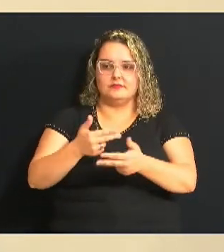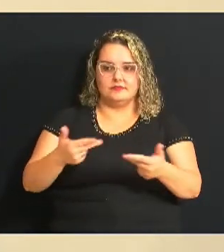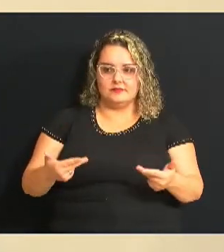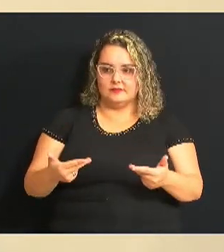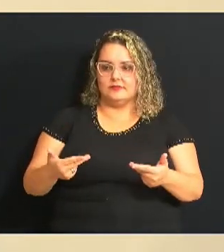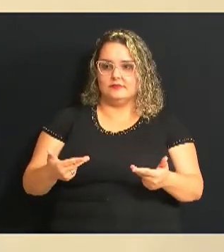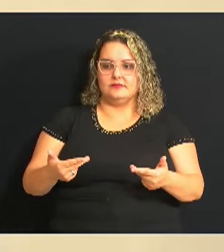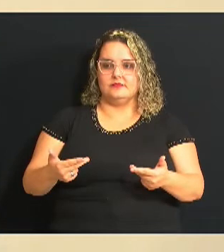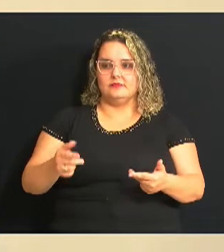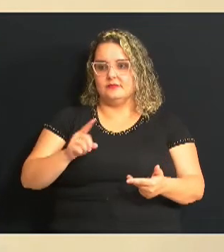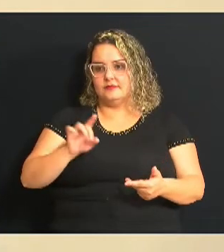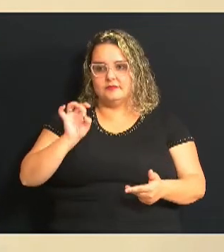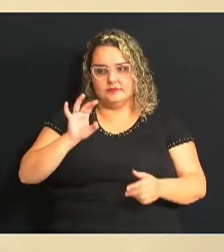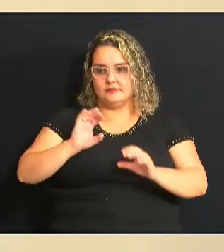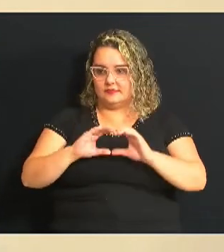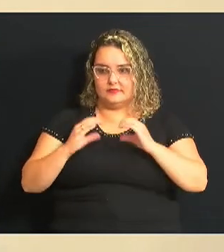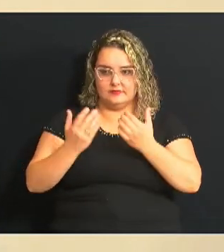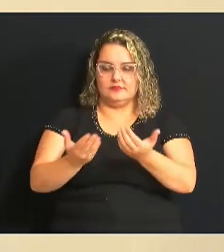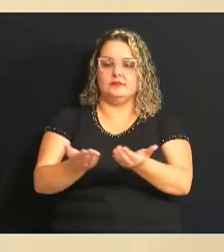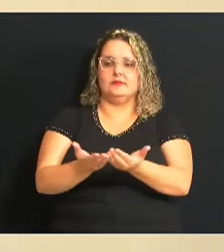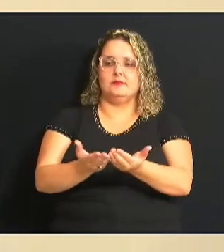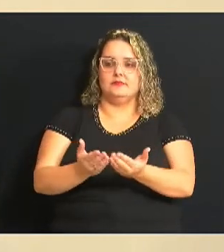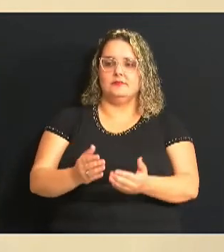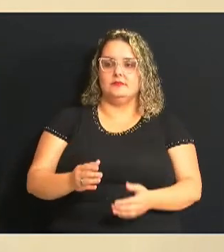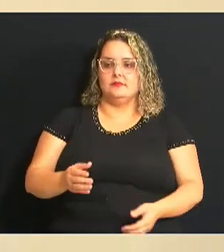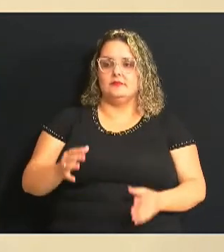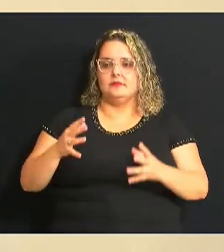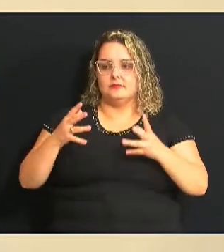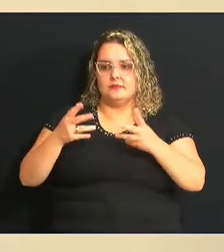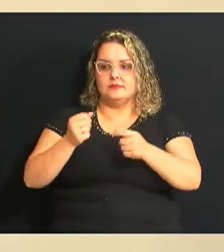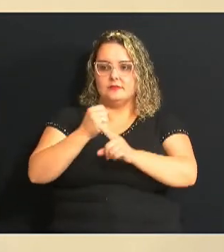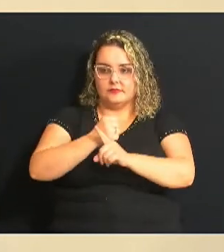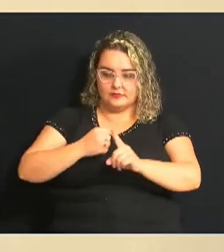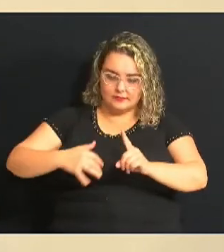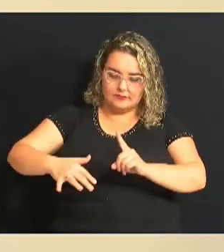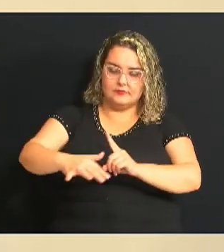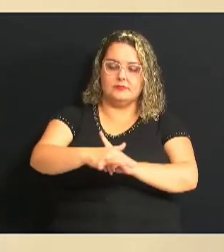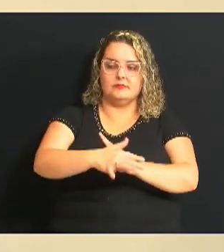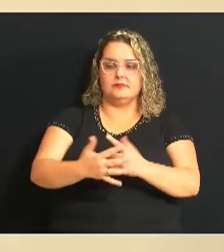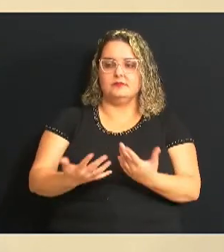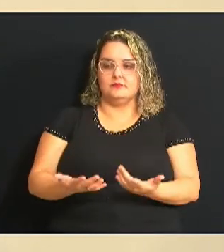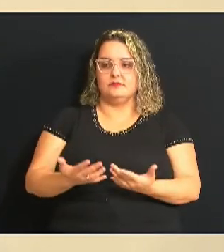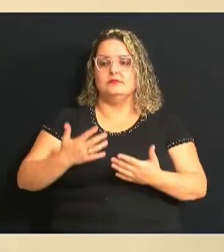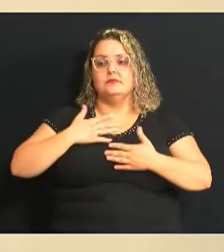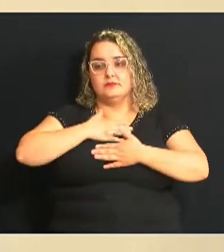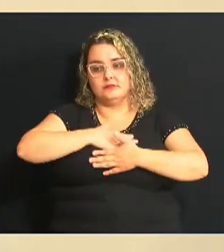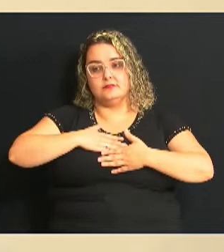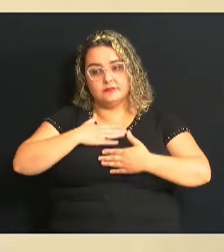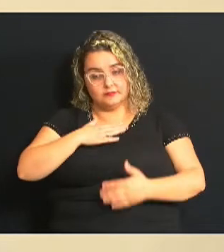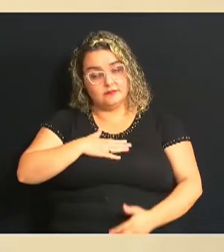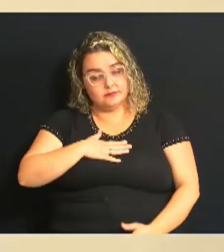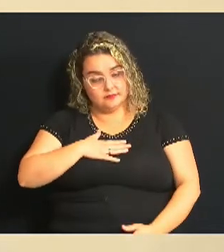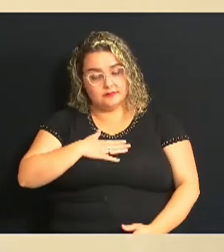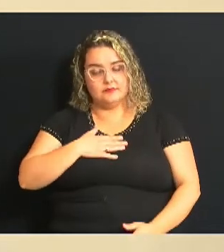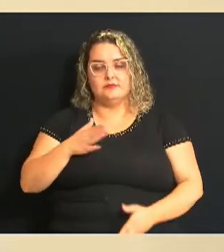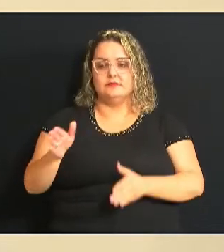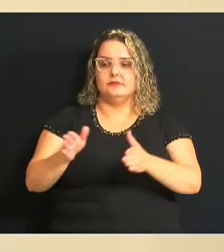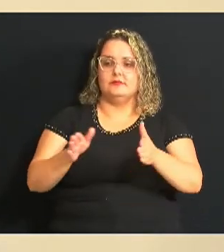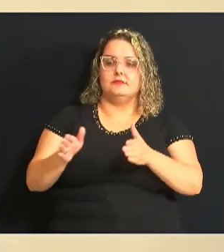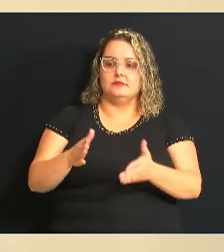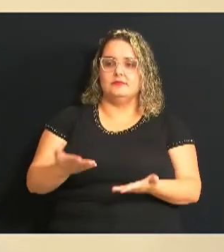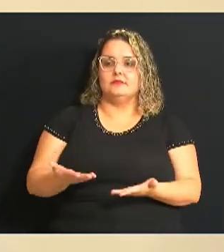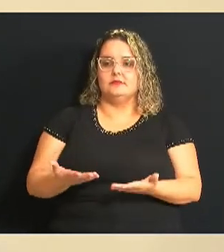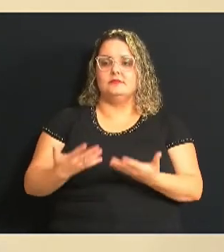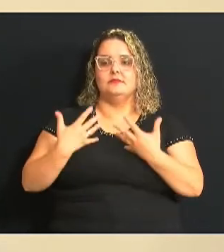para a comunidade evangélica, mas para toda a sociedade. E isso é um prazer para mim, estar nesse momento aqui,